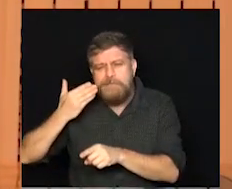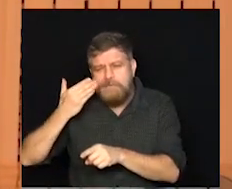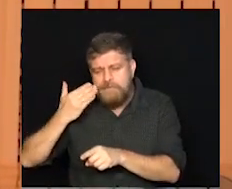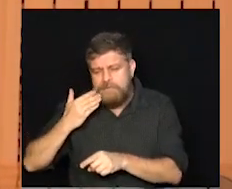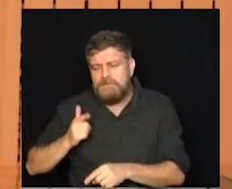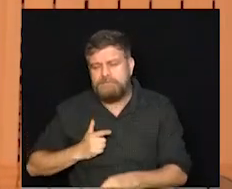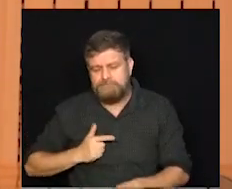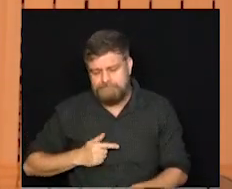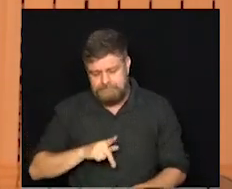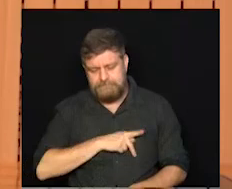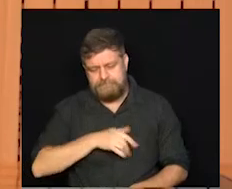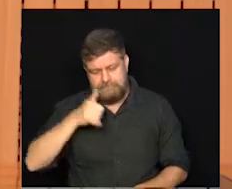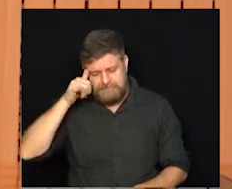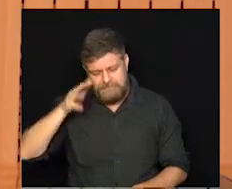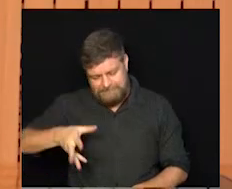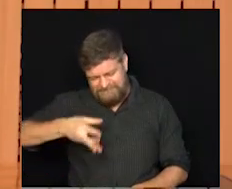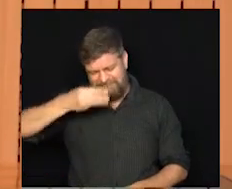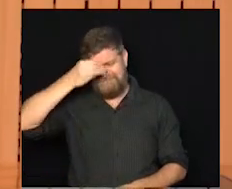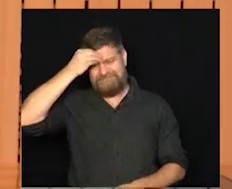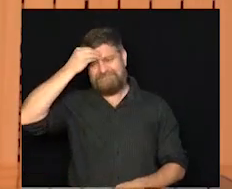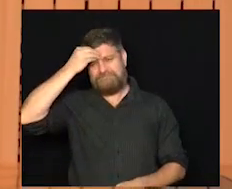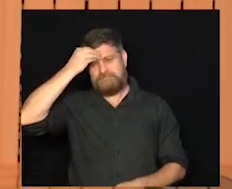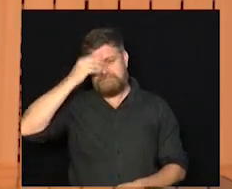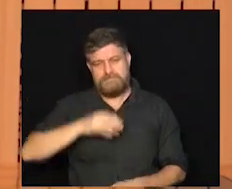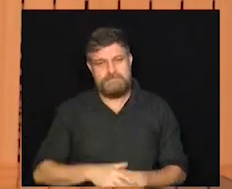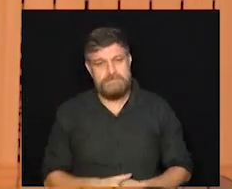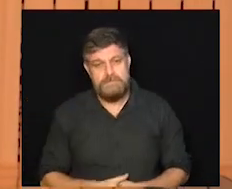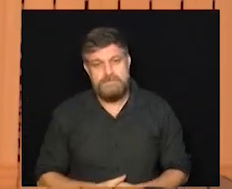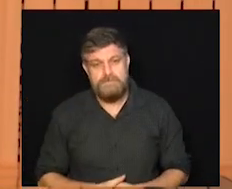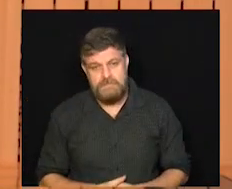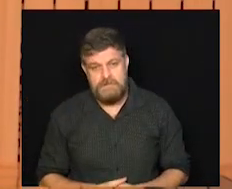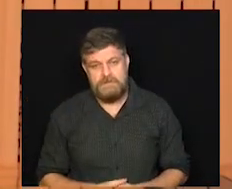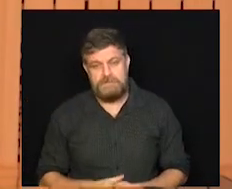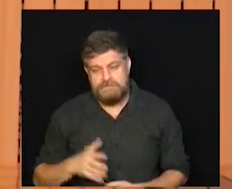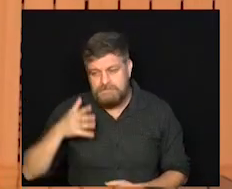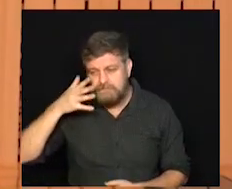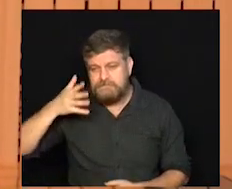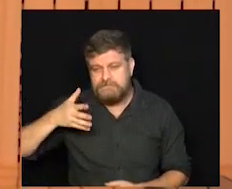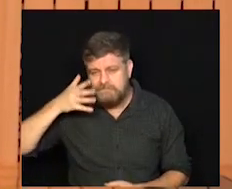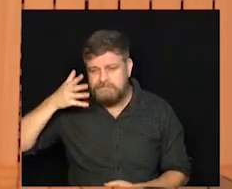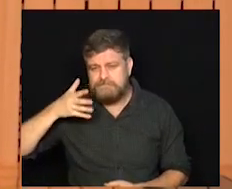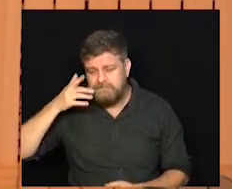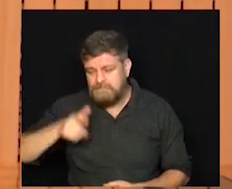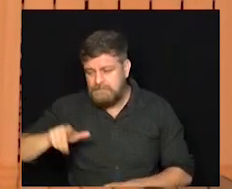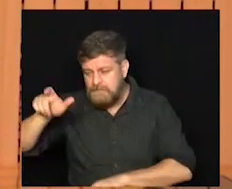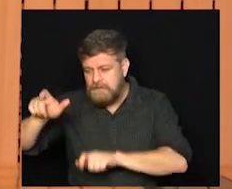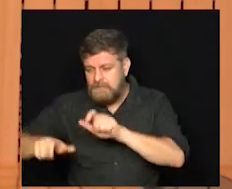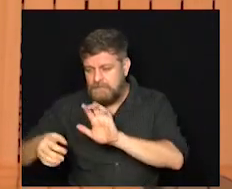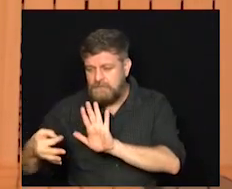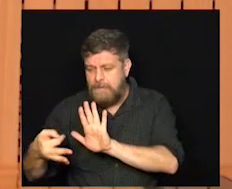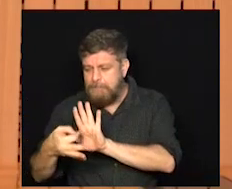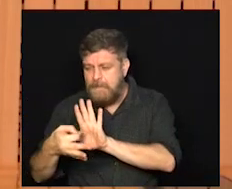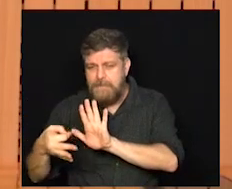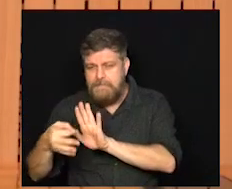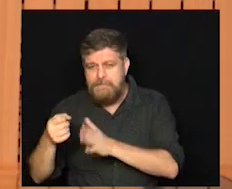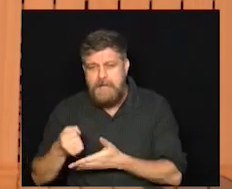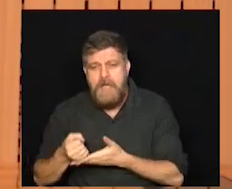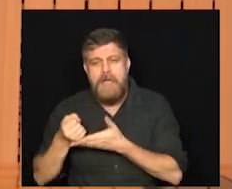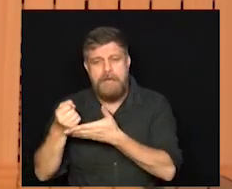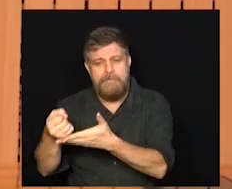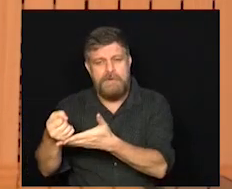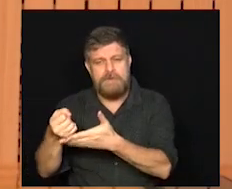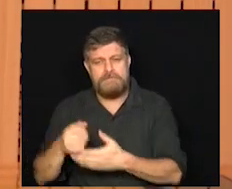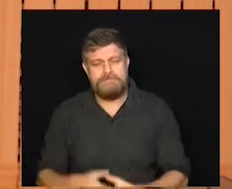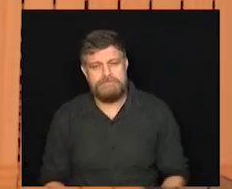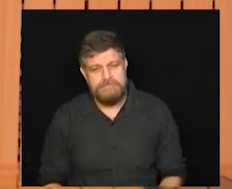mensagem, e a essência das apresentações, das contribuições dos nossos convidados. Muito bom.